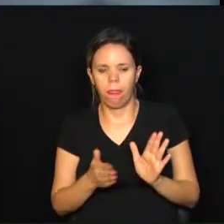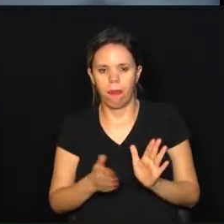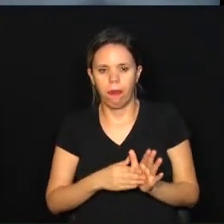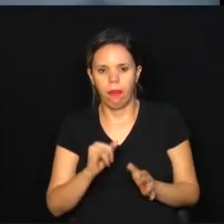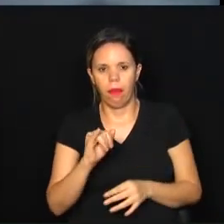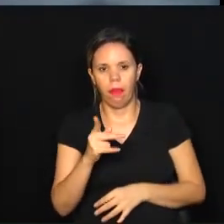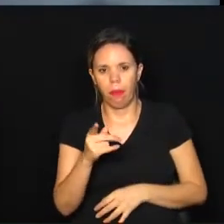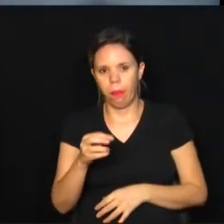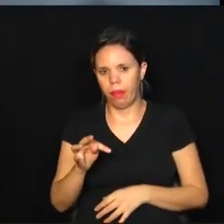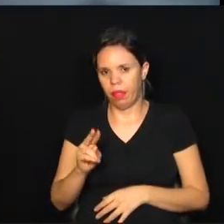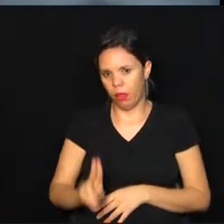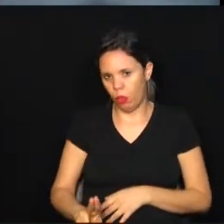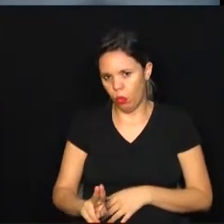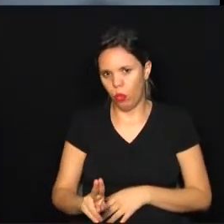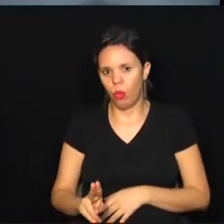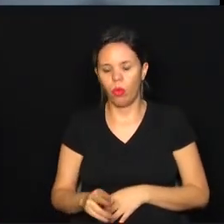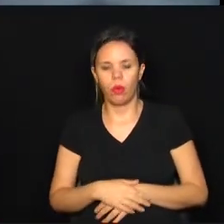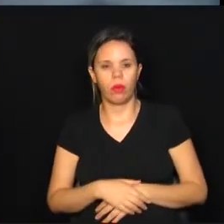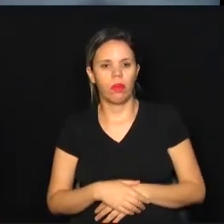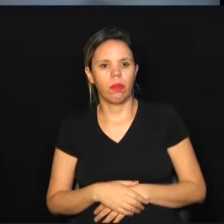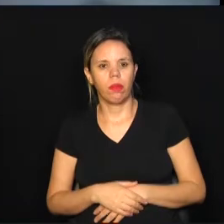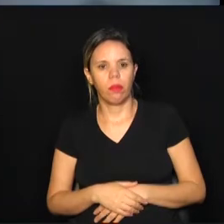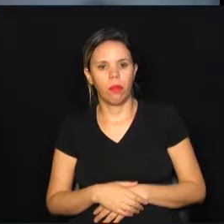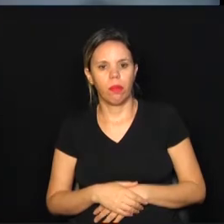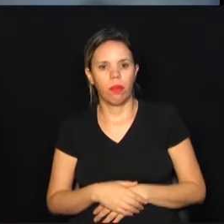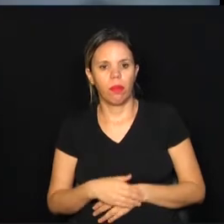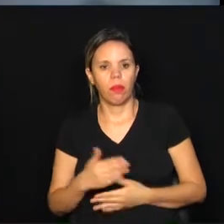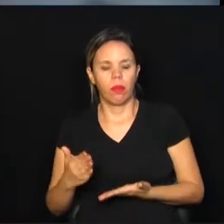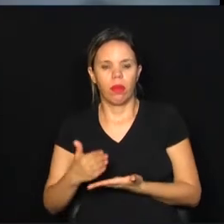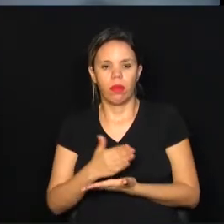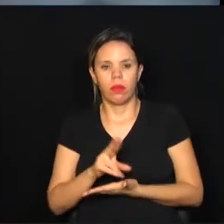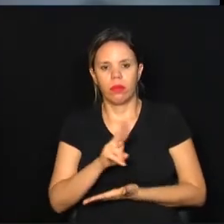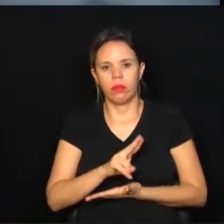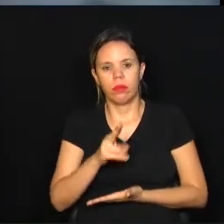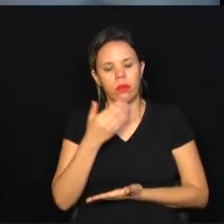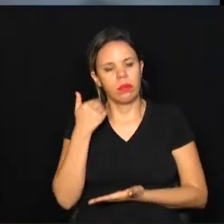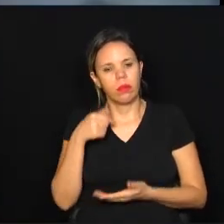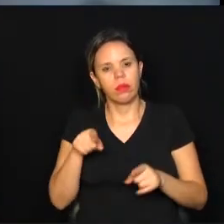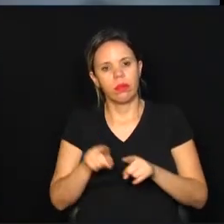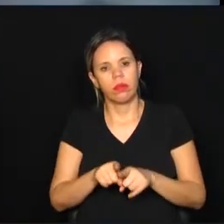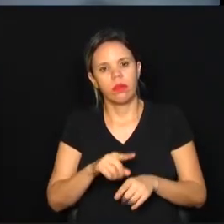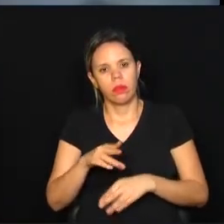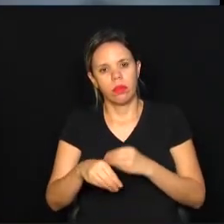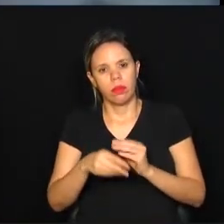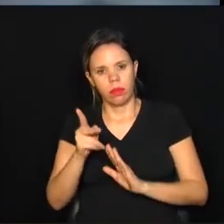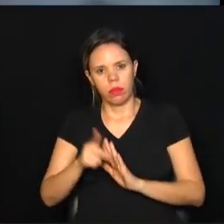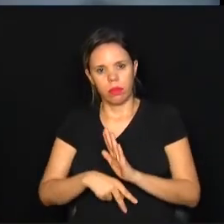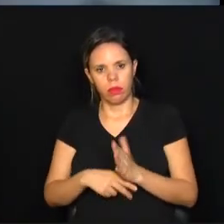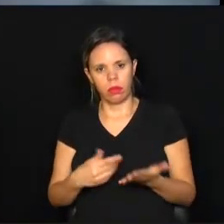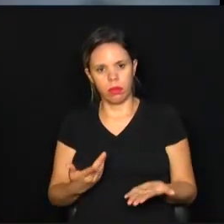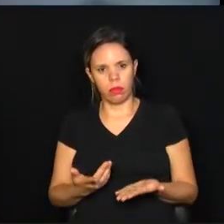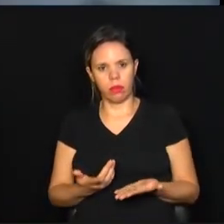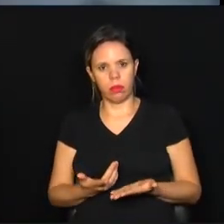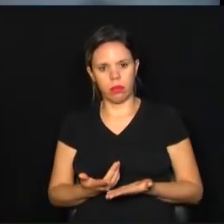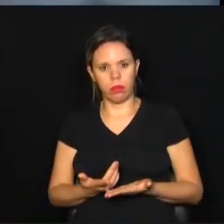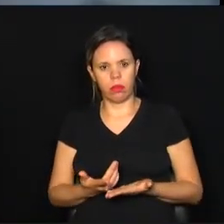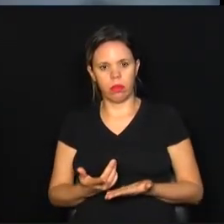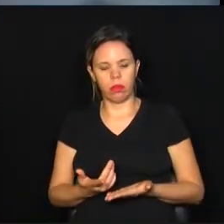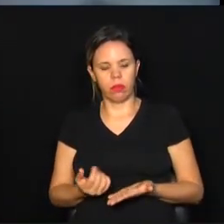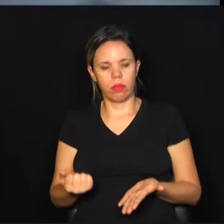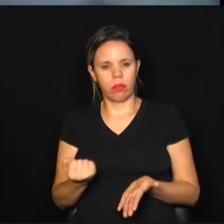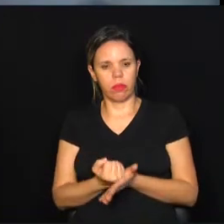IPTU progressivo, né? O parcelamento, edificação e utilização compulsória, que estão lá no plano diretor, mas caíram na